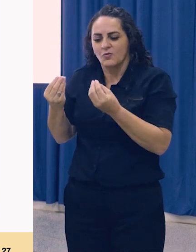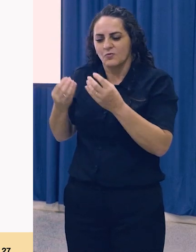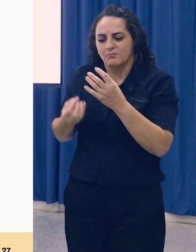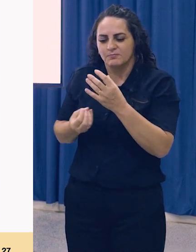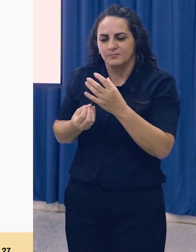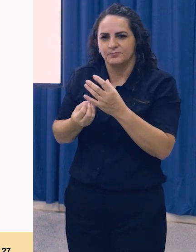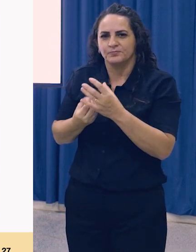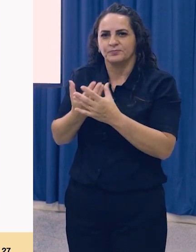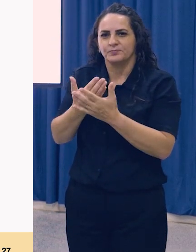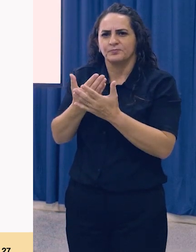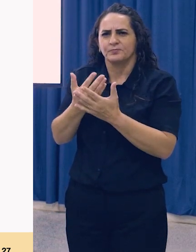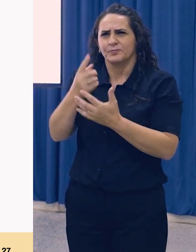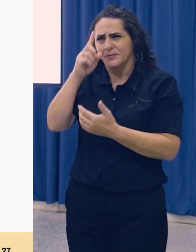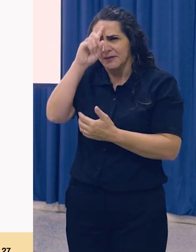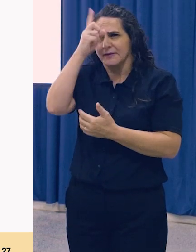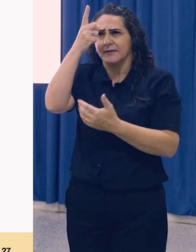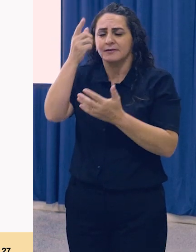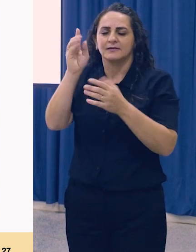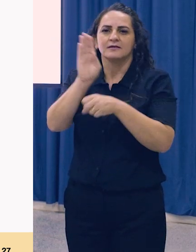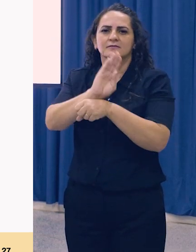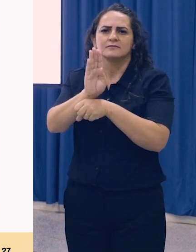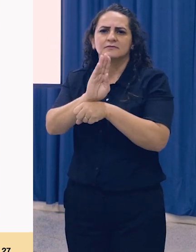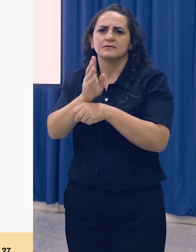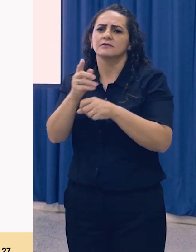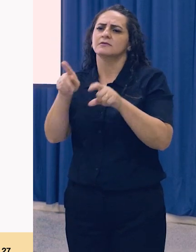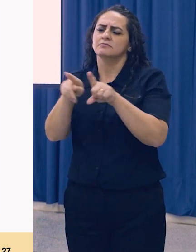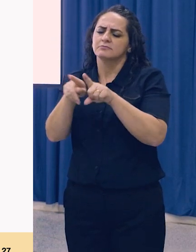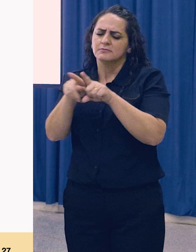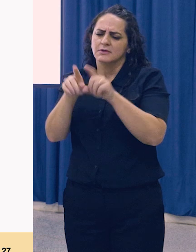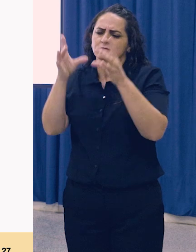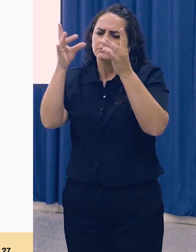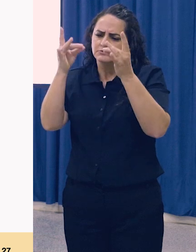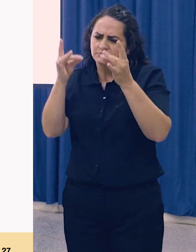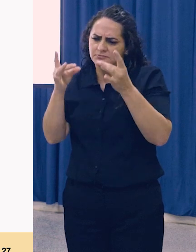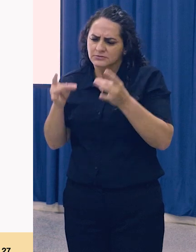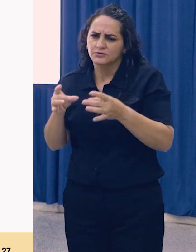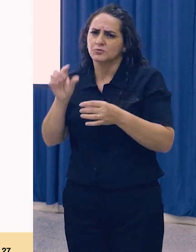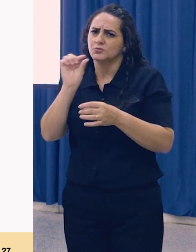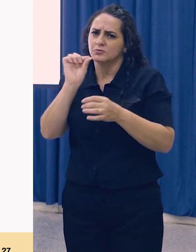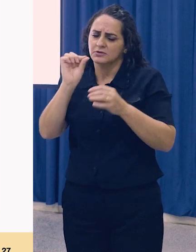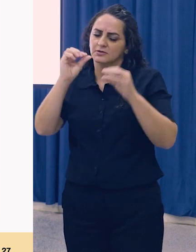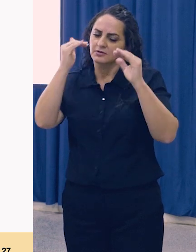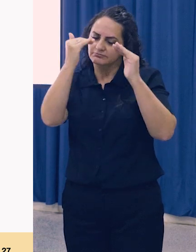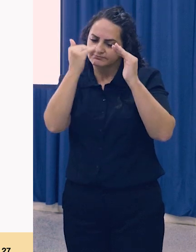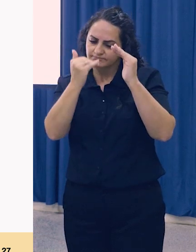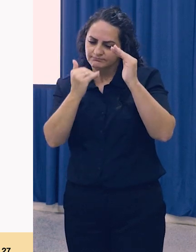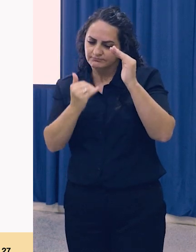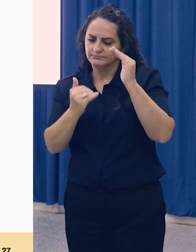Aqui a gente também já decidiu o que seria arte estática, o que seria carrossel, o que seria Reels,